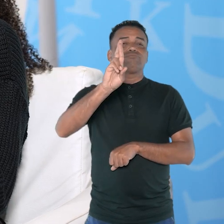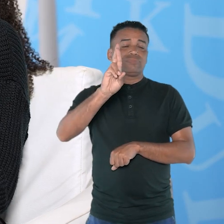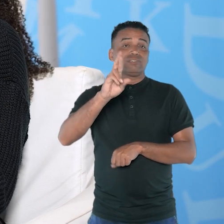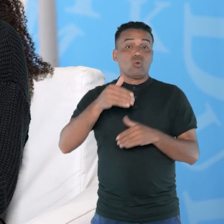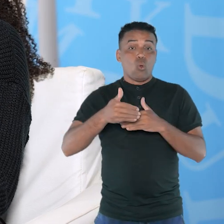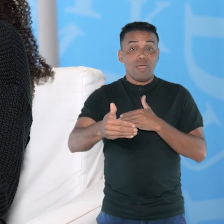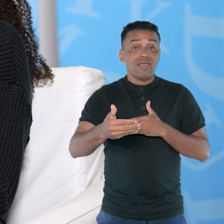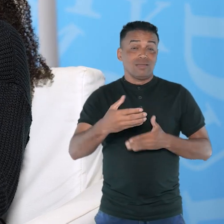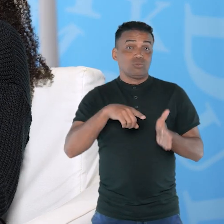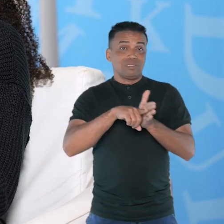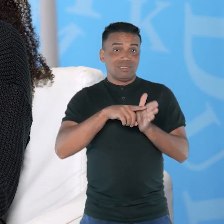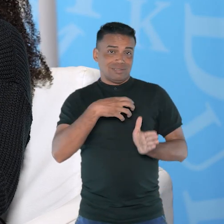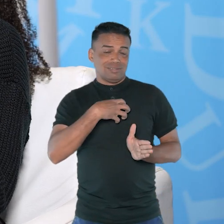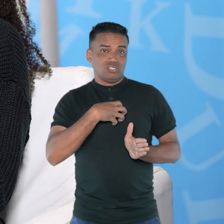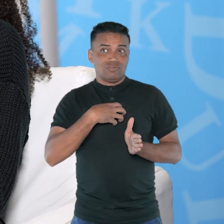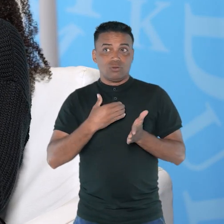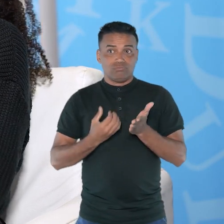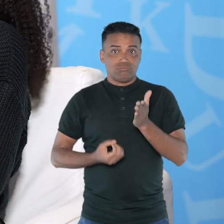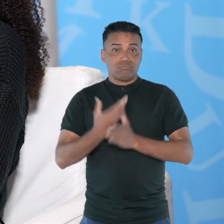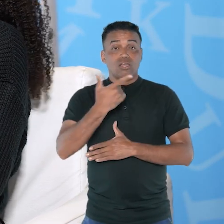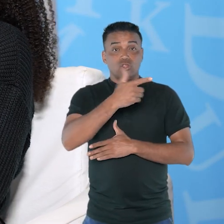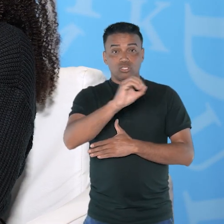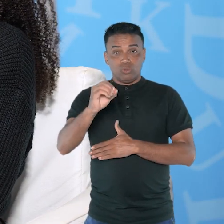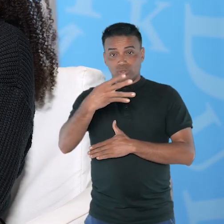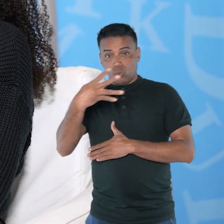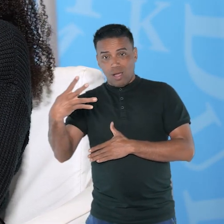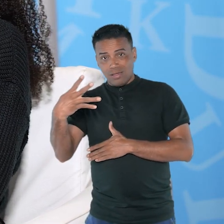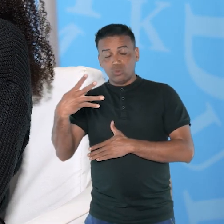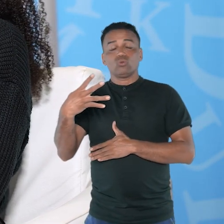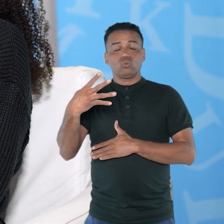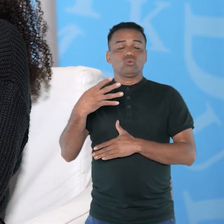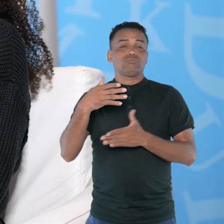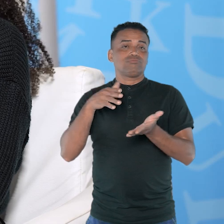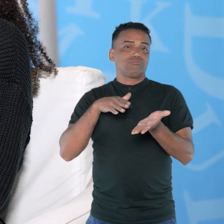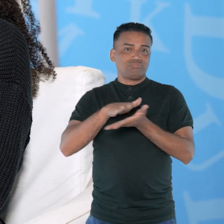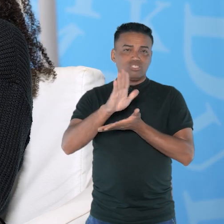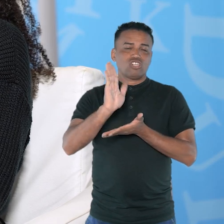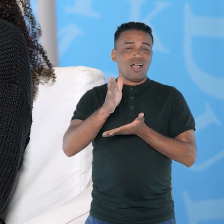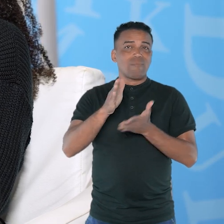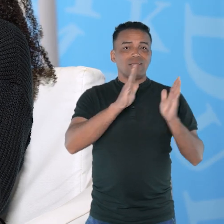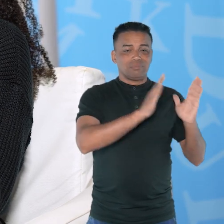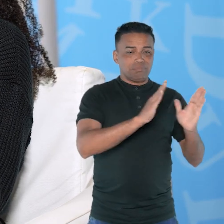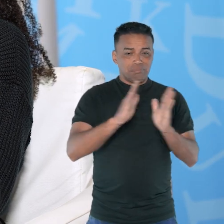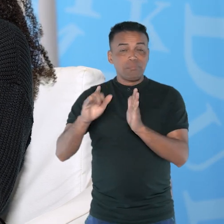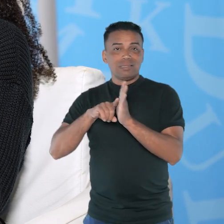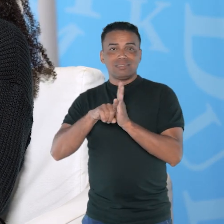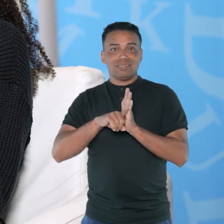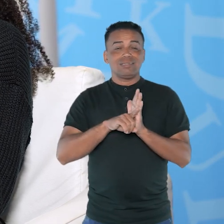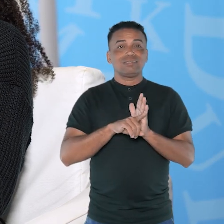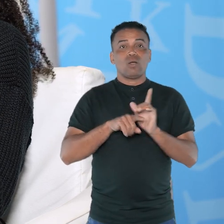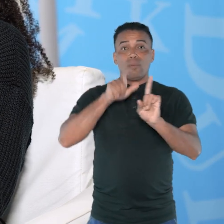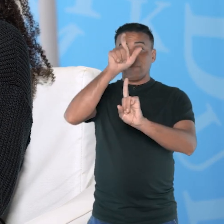iniciação científica. Ela lançou em 2004, quando eu entrei, ela já tinha lançado, mas eu ainda participei de outras etapas da pesquisa, que é sobre o perfil